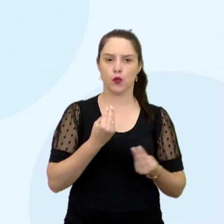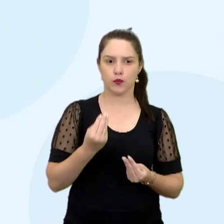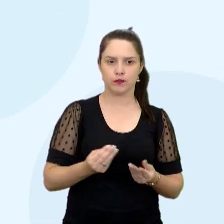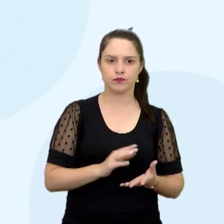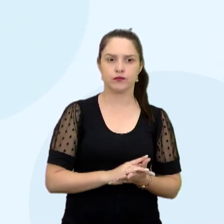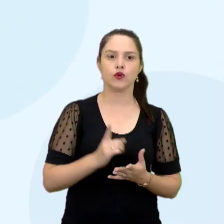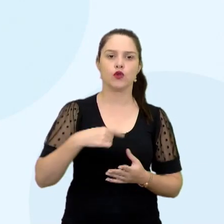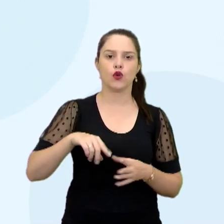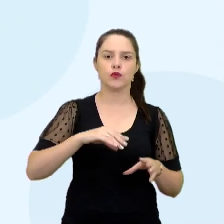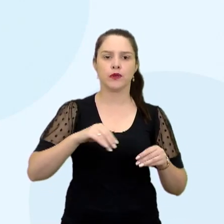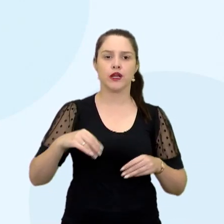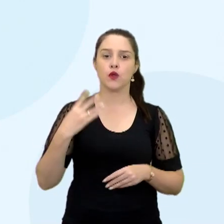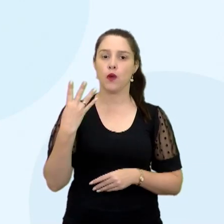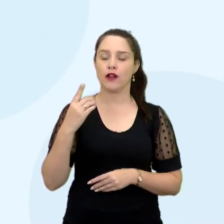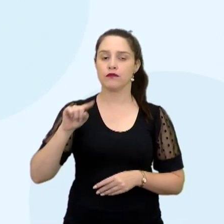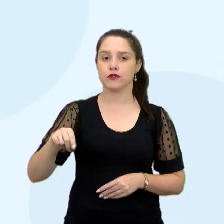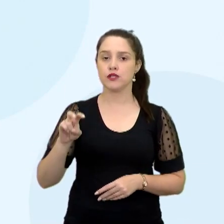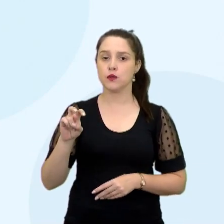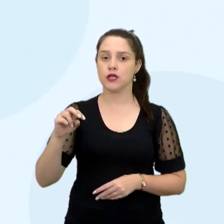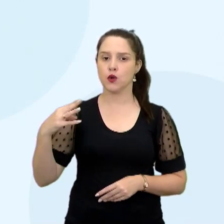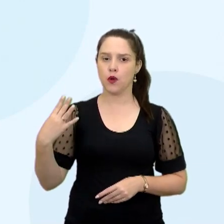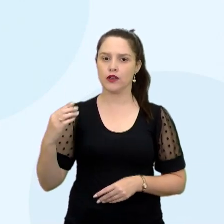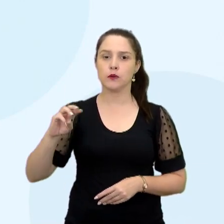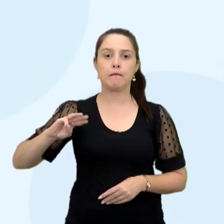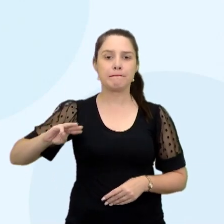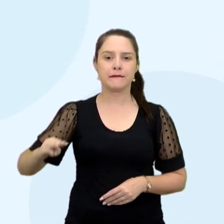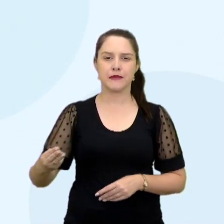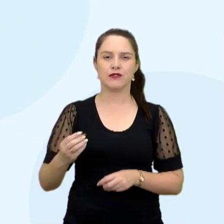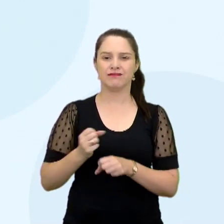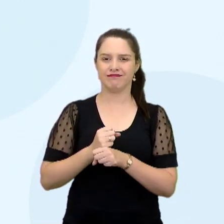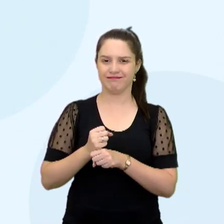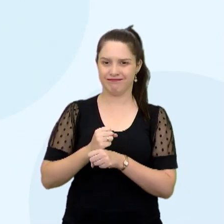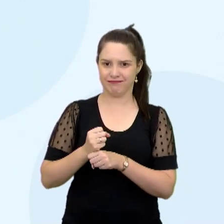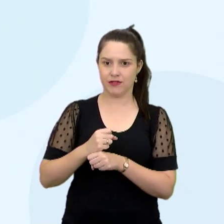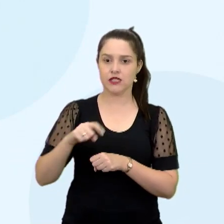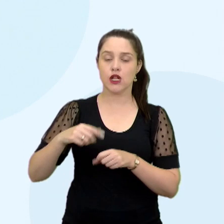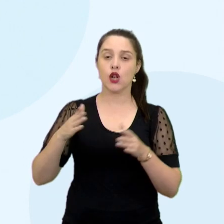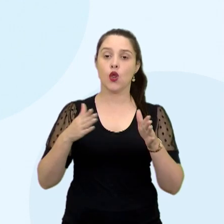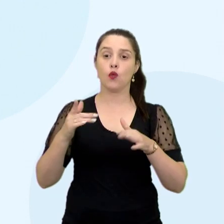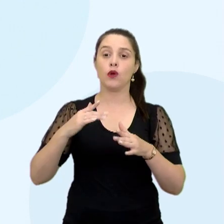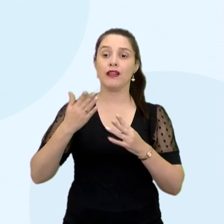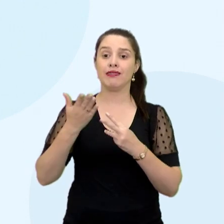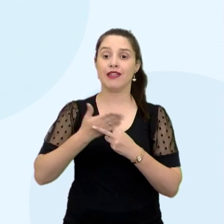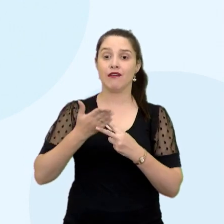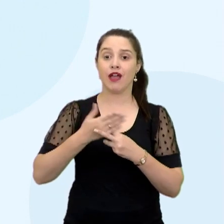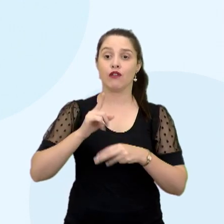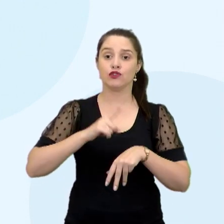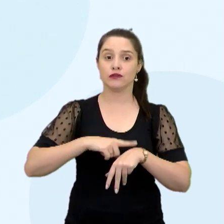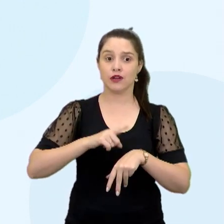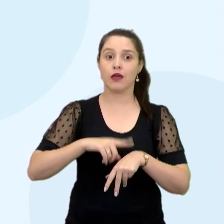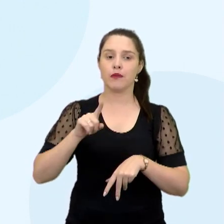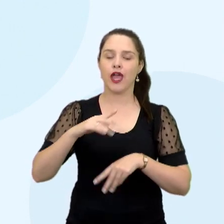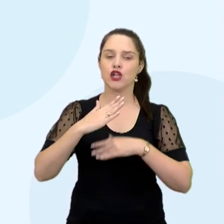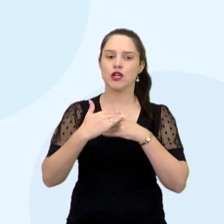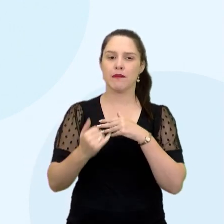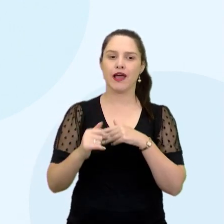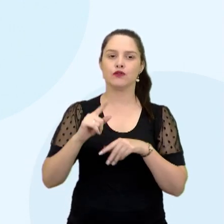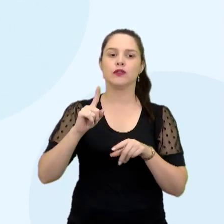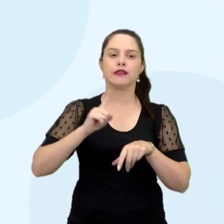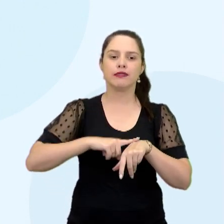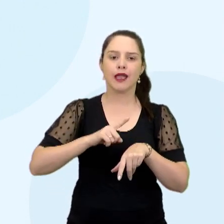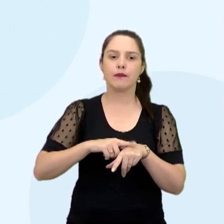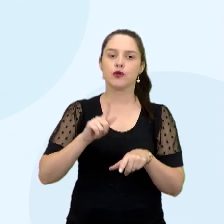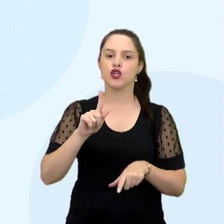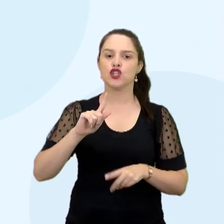aí de 4,54 bilhões de anos, né? Esse longo intervalo de tempo, chamado de tempo